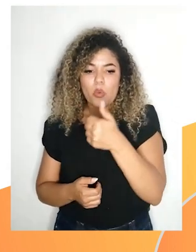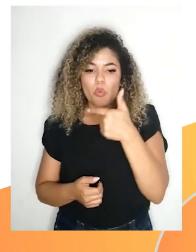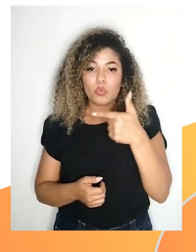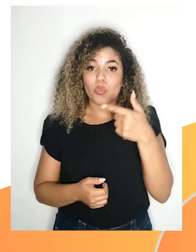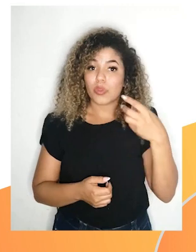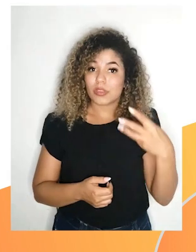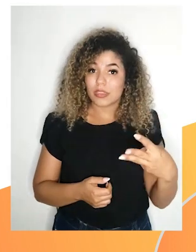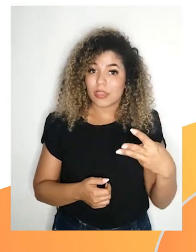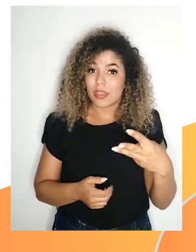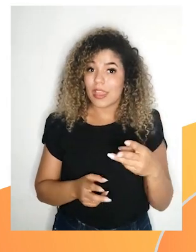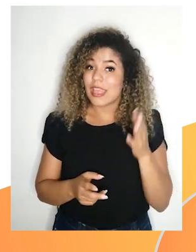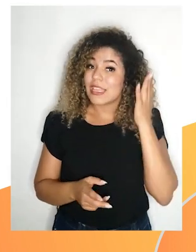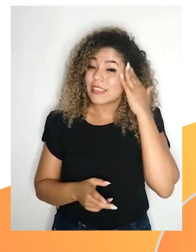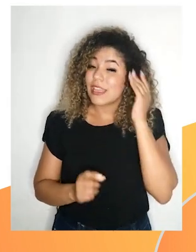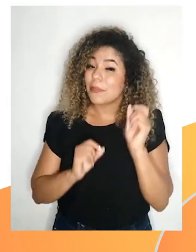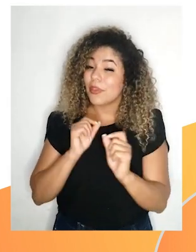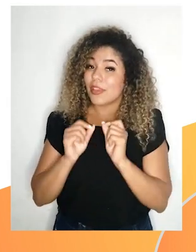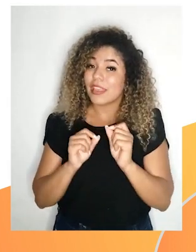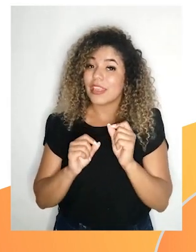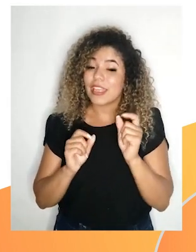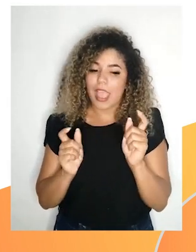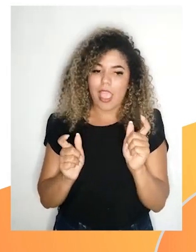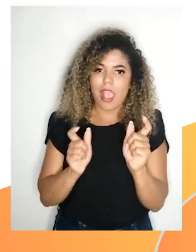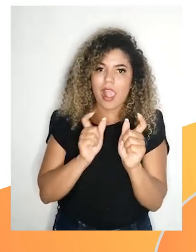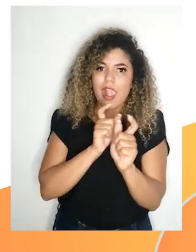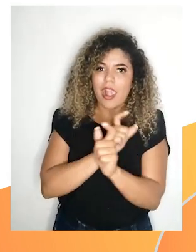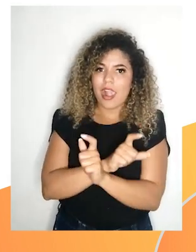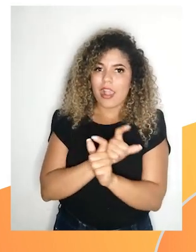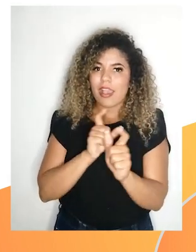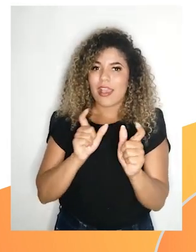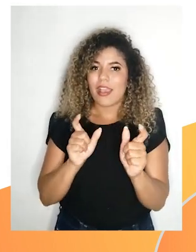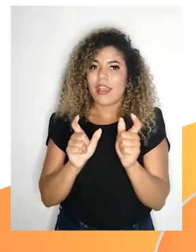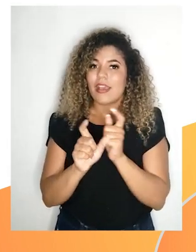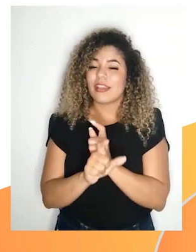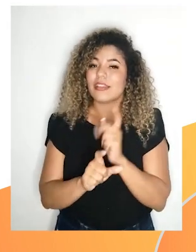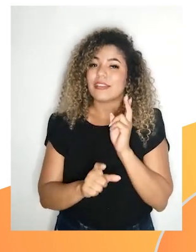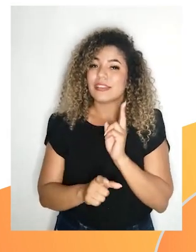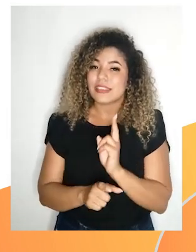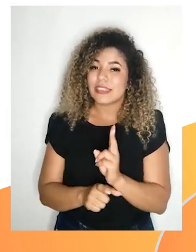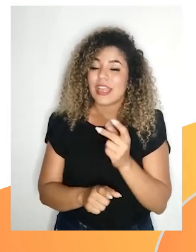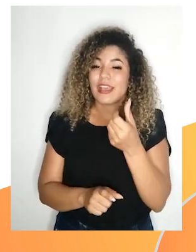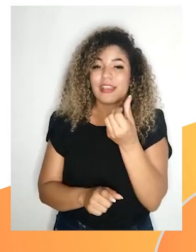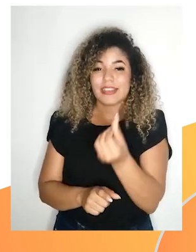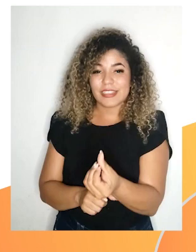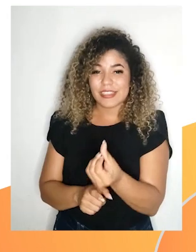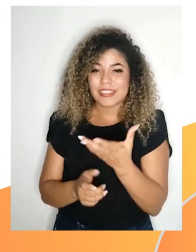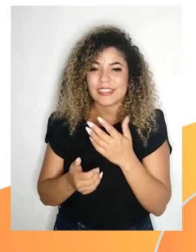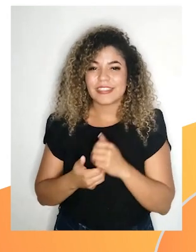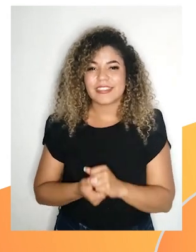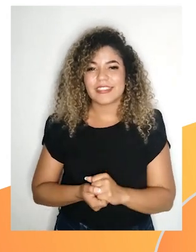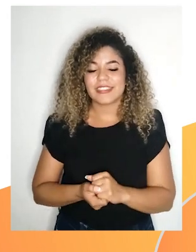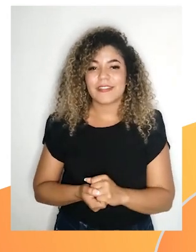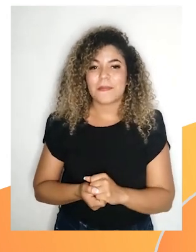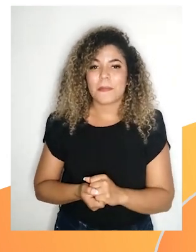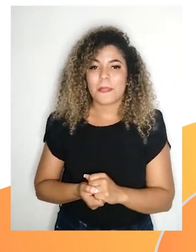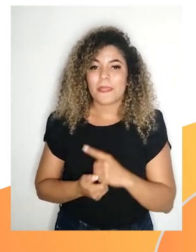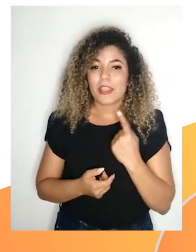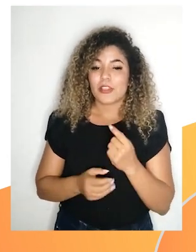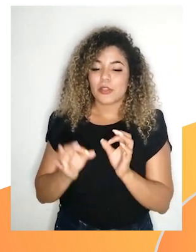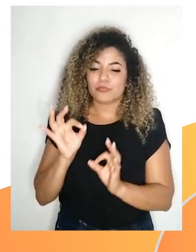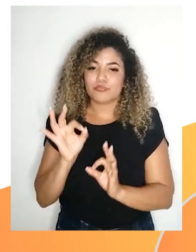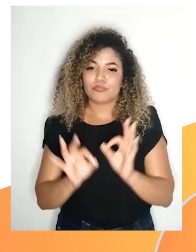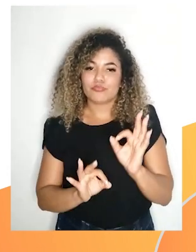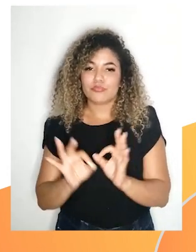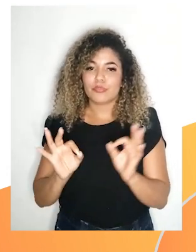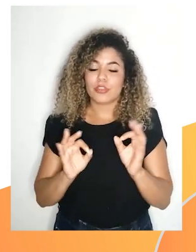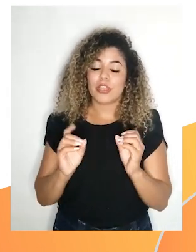3, dá para a gente saber que essa permutação, né, ela vai ser 6, e aí fica para a gente só montar